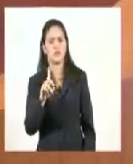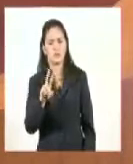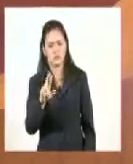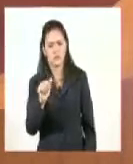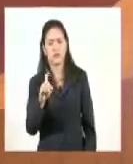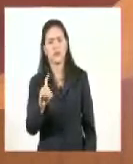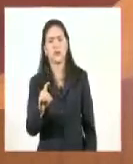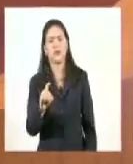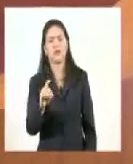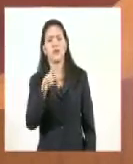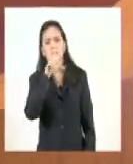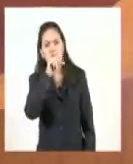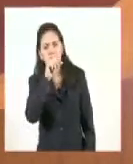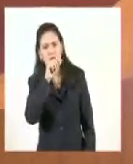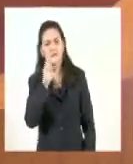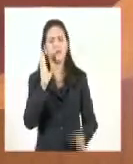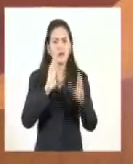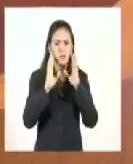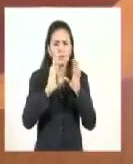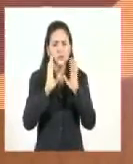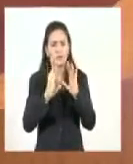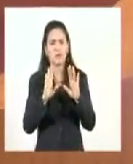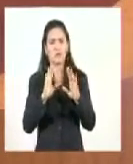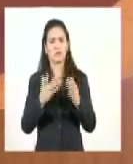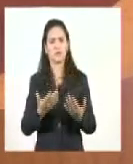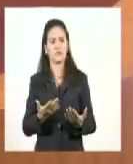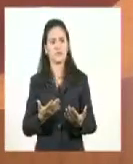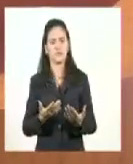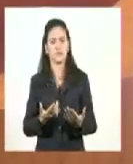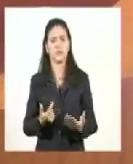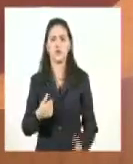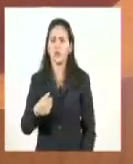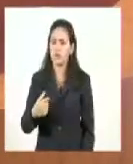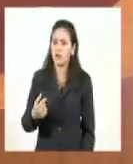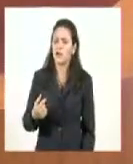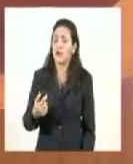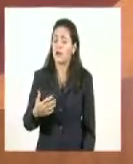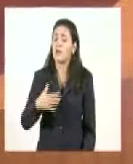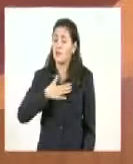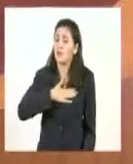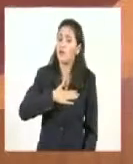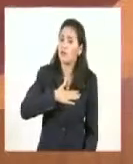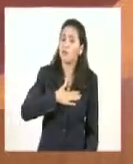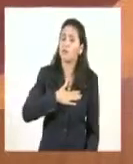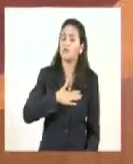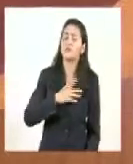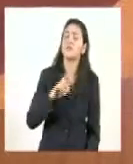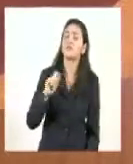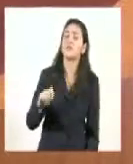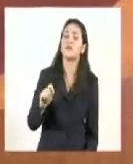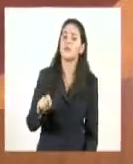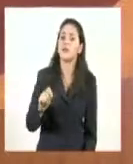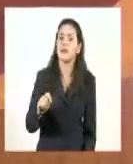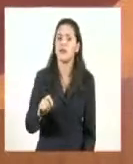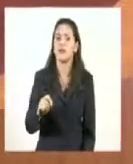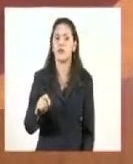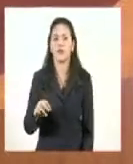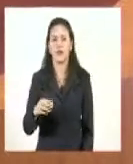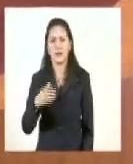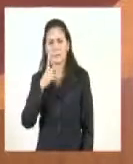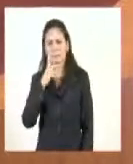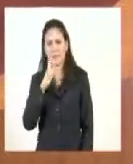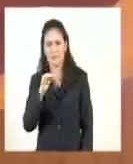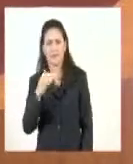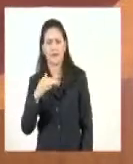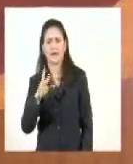lisonjeada por ver que Ricardo Murat hoje não tem mais mandato, ele não é mais secretário, ele não tem mais mandato,